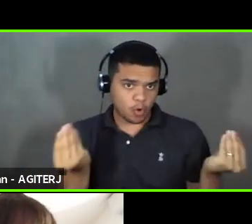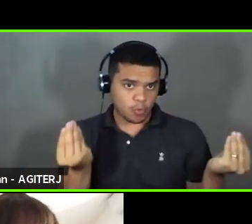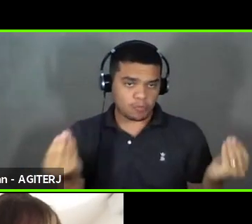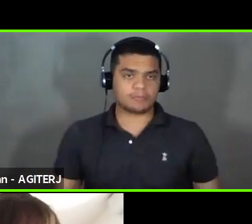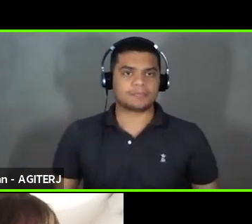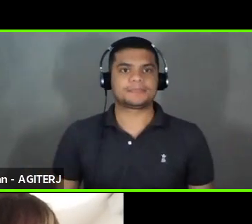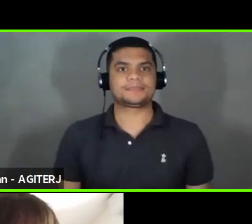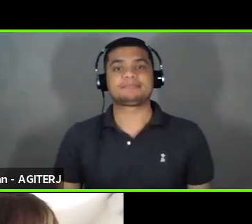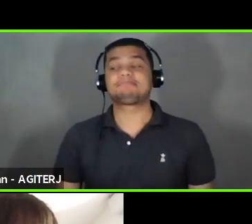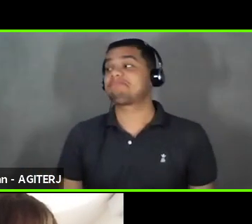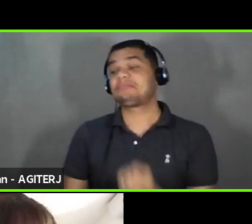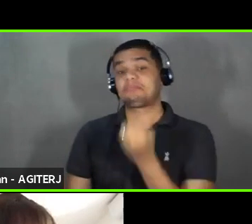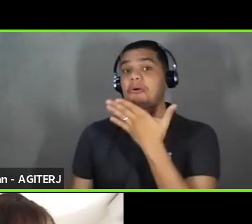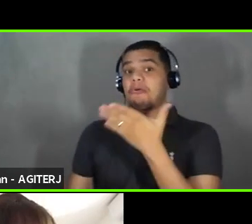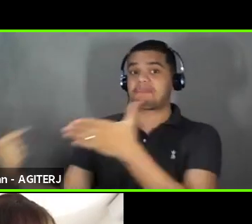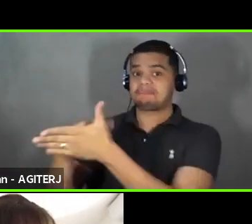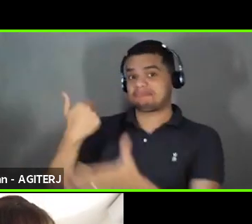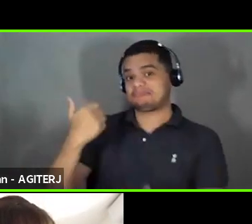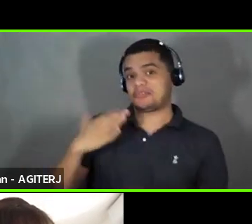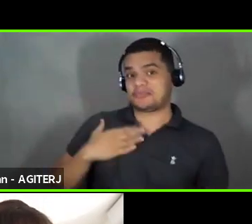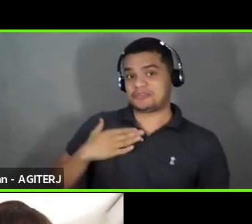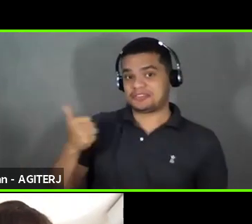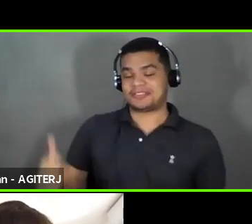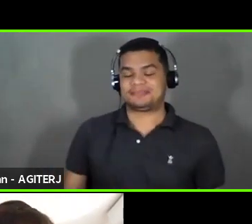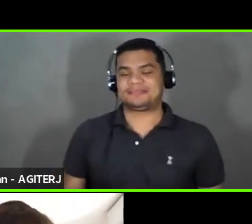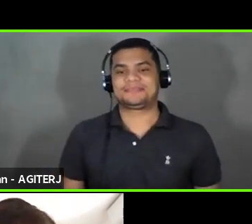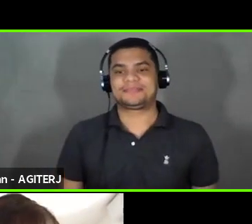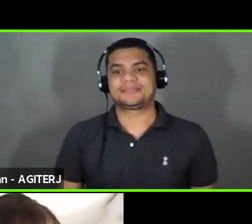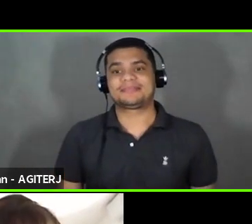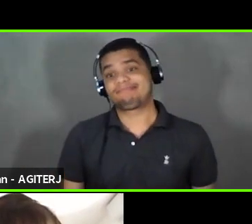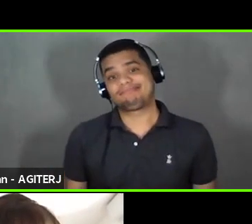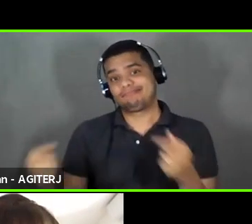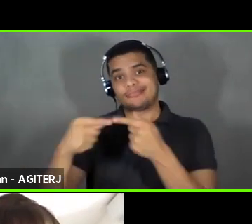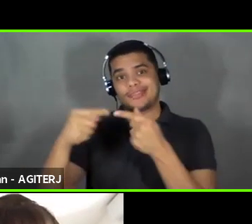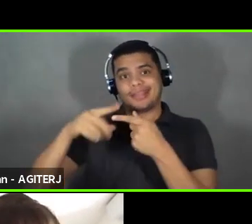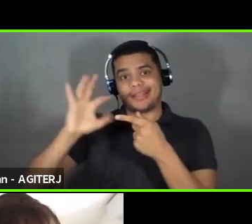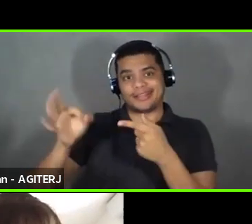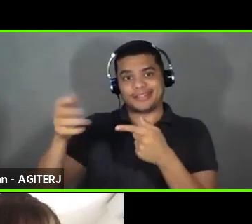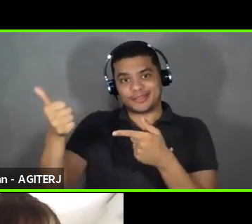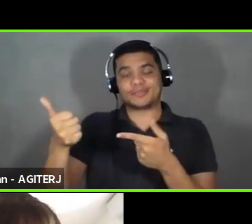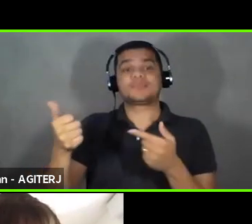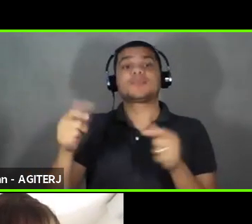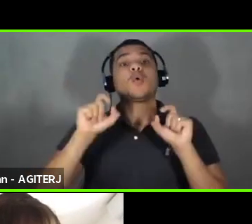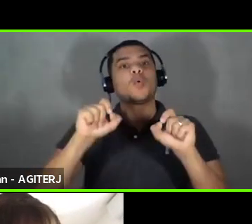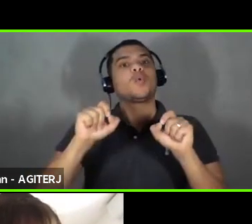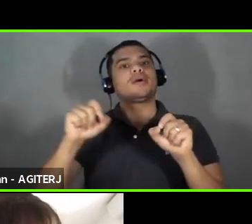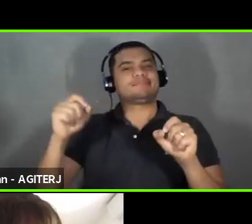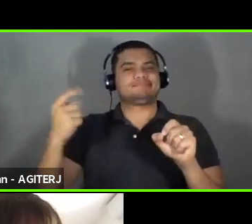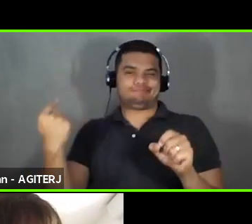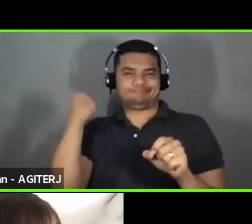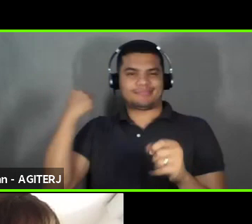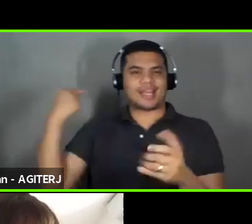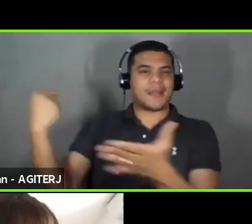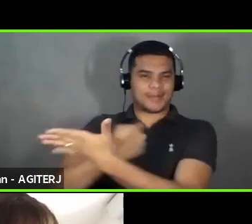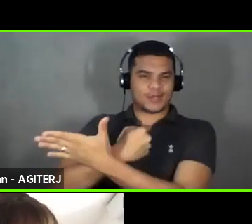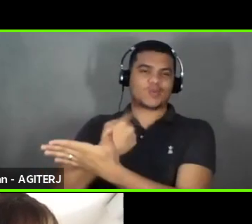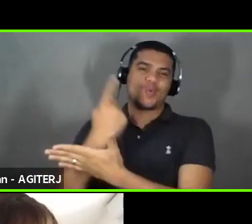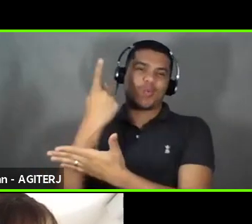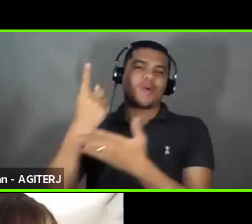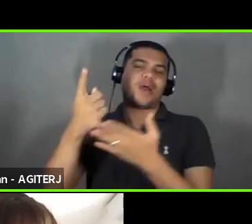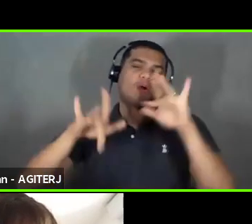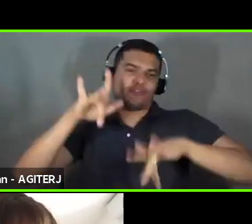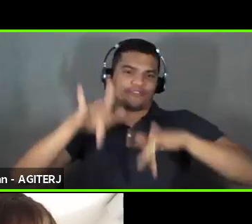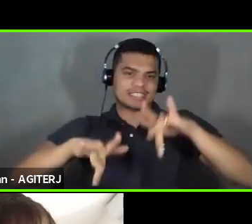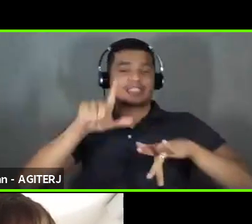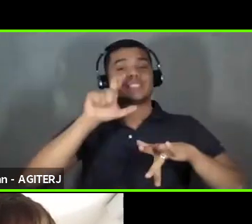Ah, muito boa essa pergunta. É isso, né? A gente teve essa pergunta recentemente numa das nossas